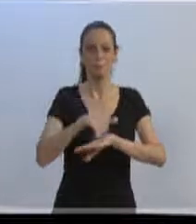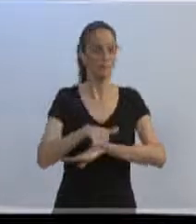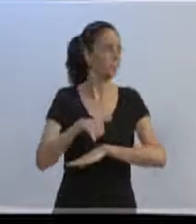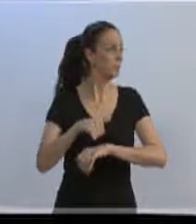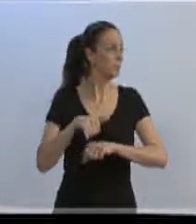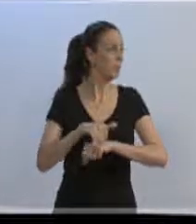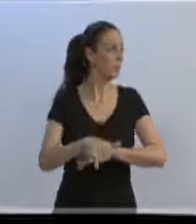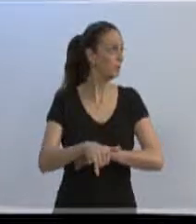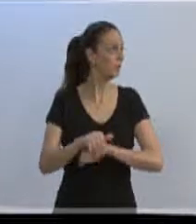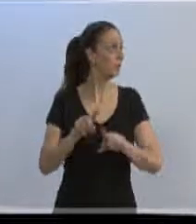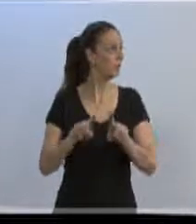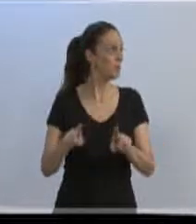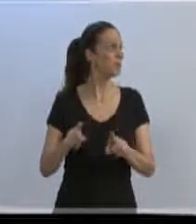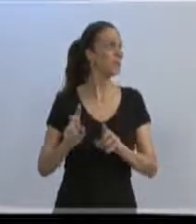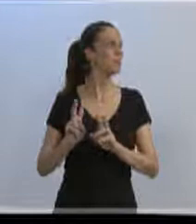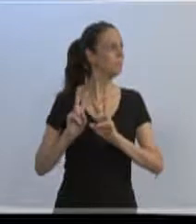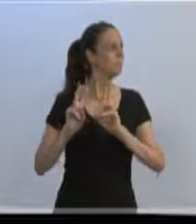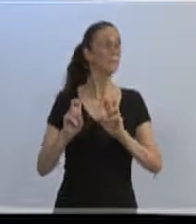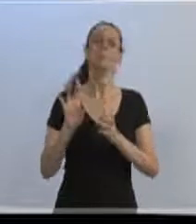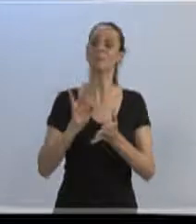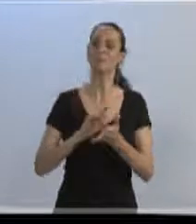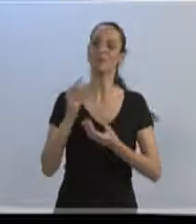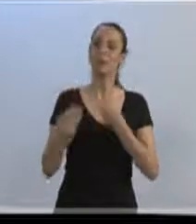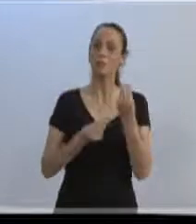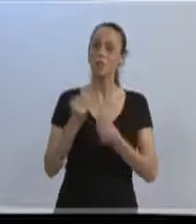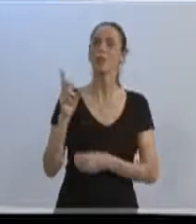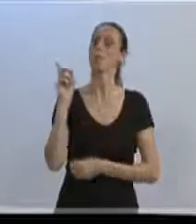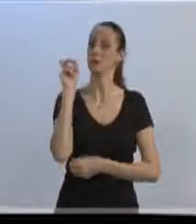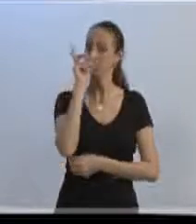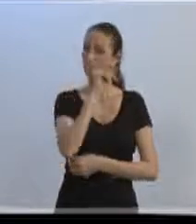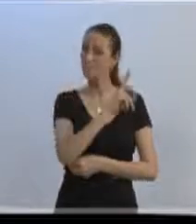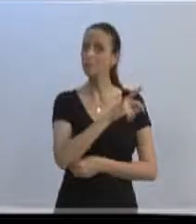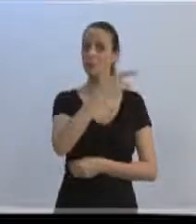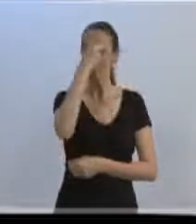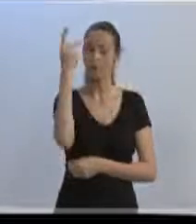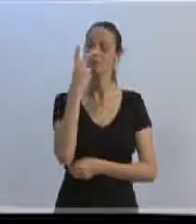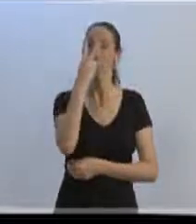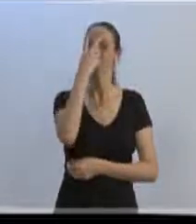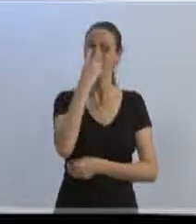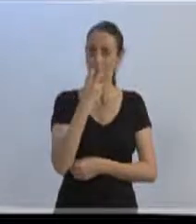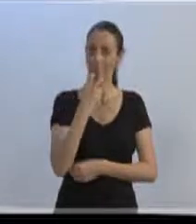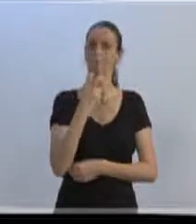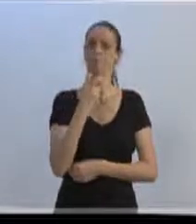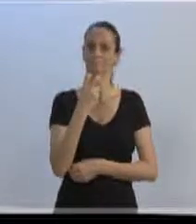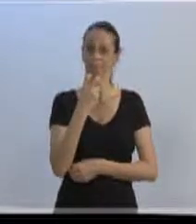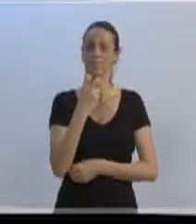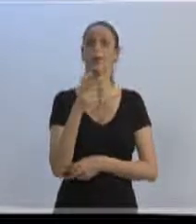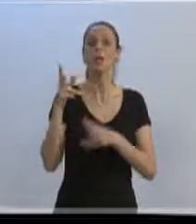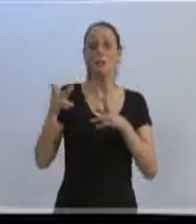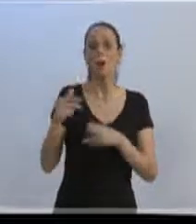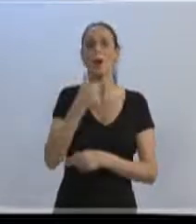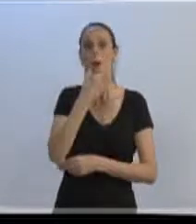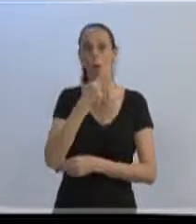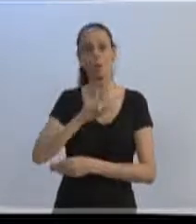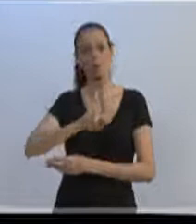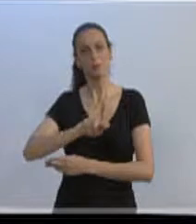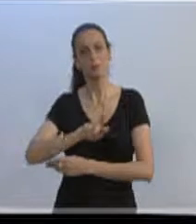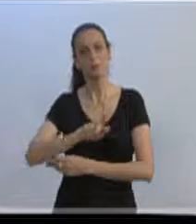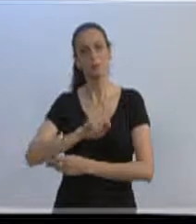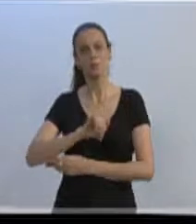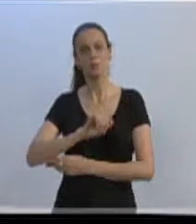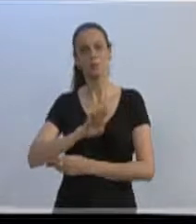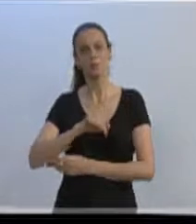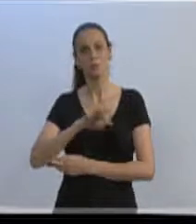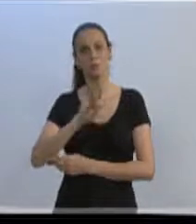sentir na pele realmente a dificuldade que a pessoa com deficiência de vida difícil só que não sou gilberto é tem